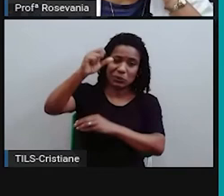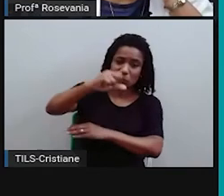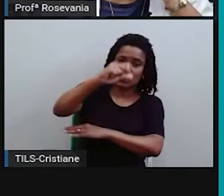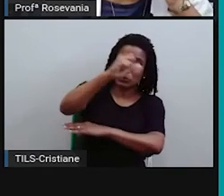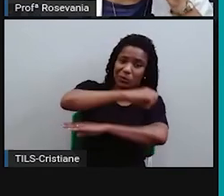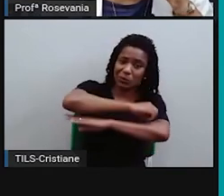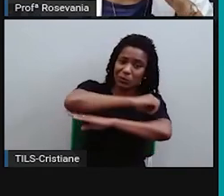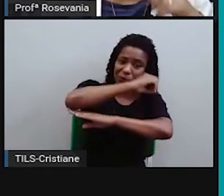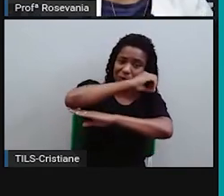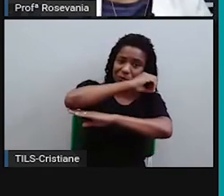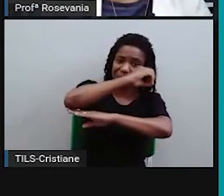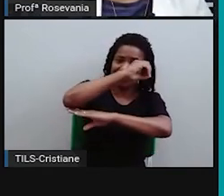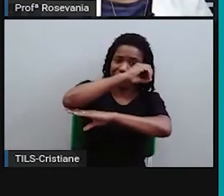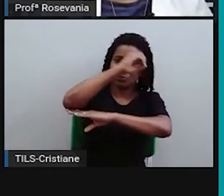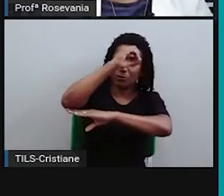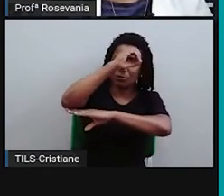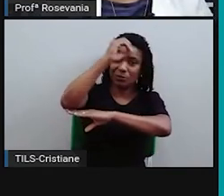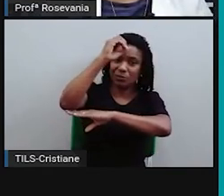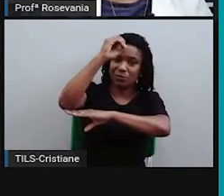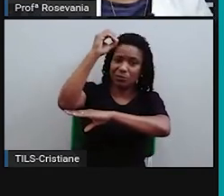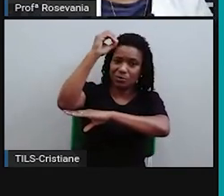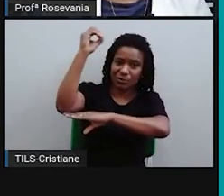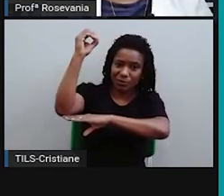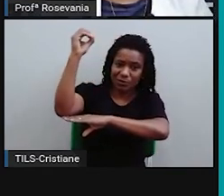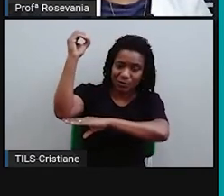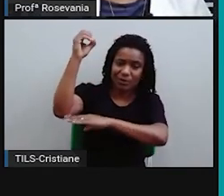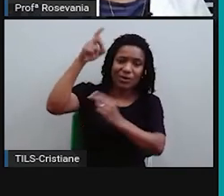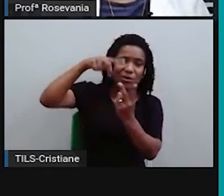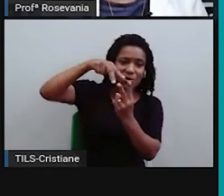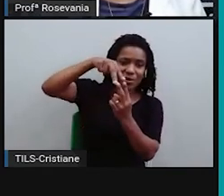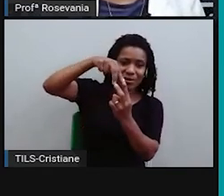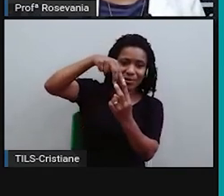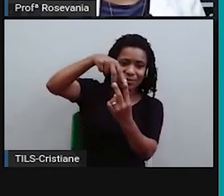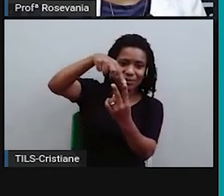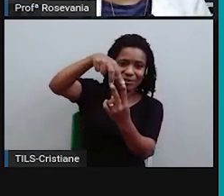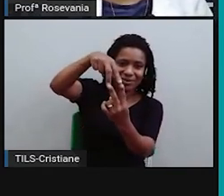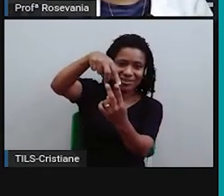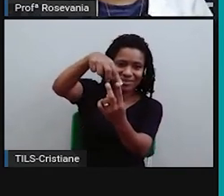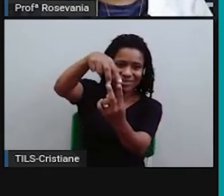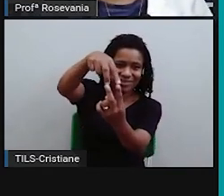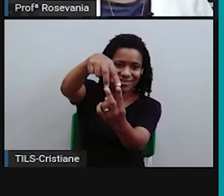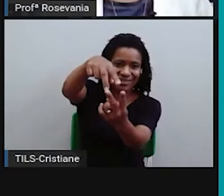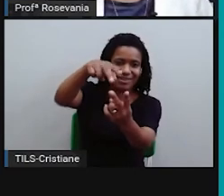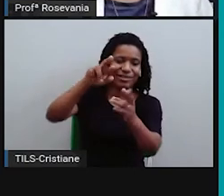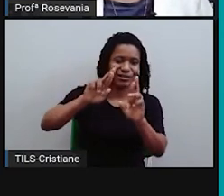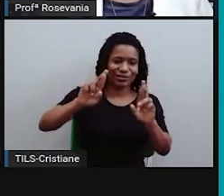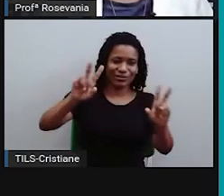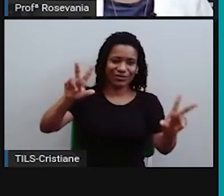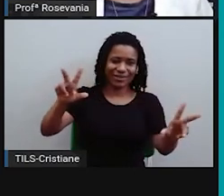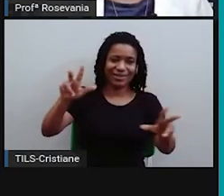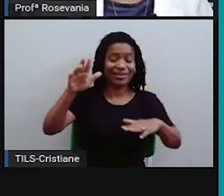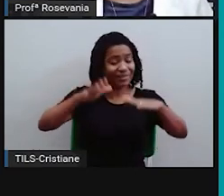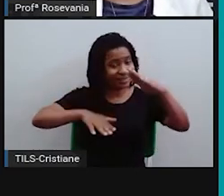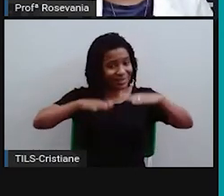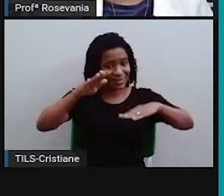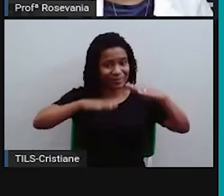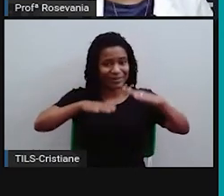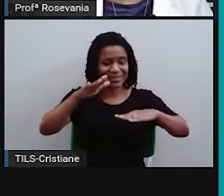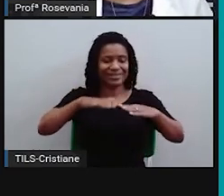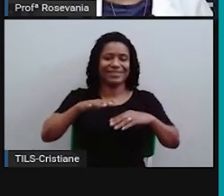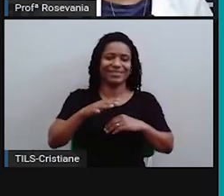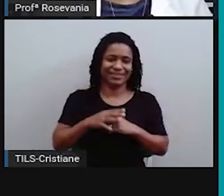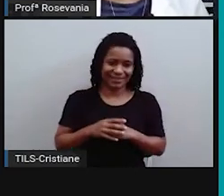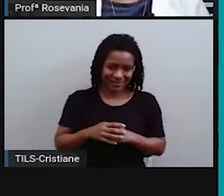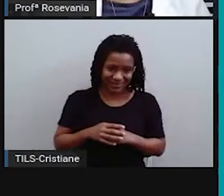né, ou mais baixo, a gente tem sombras diferentes, a depender da estação ou a depender do horário